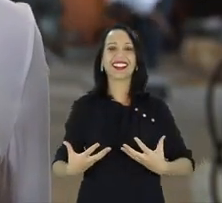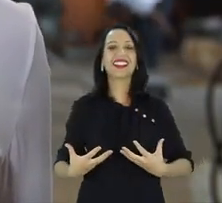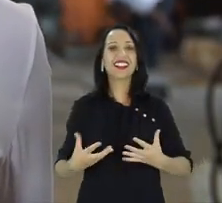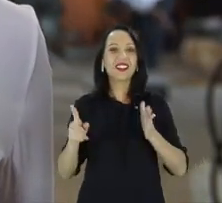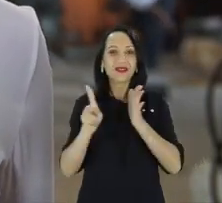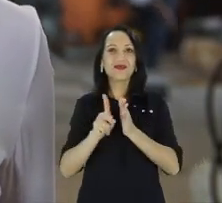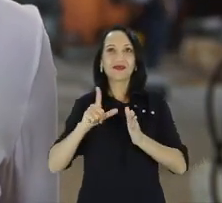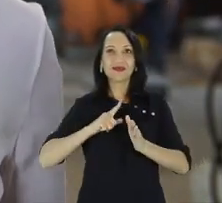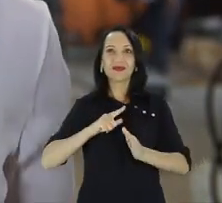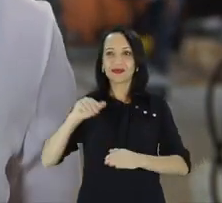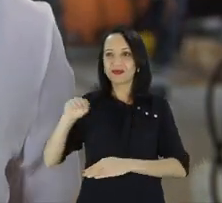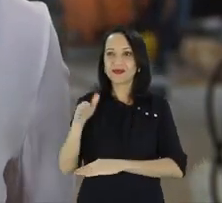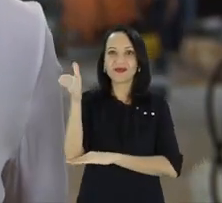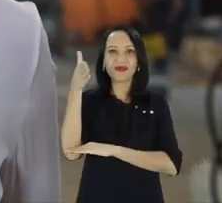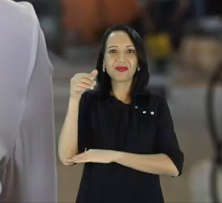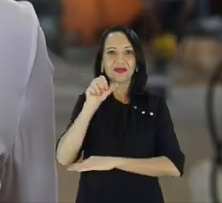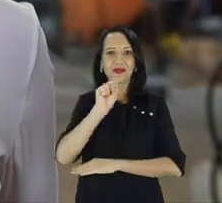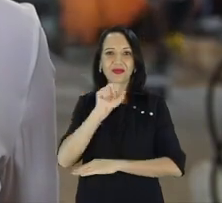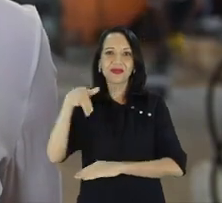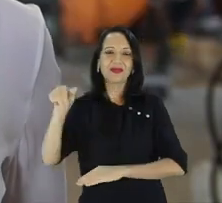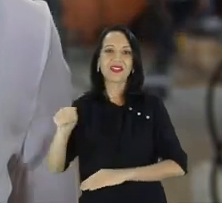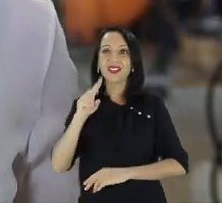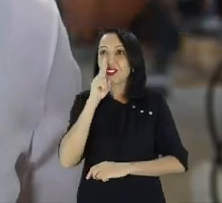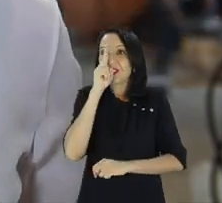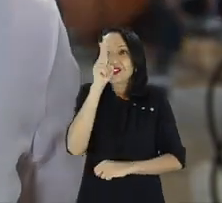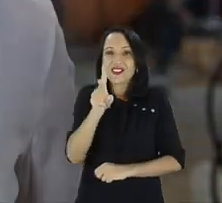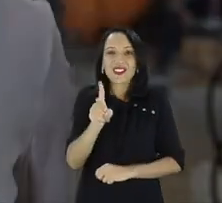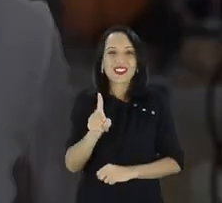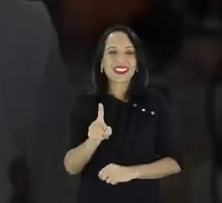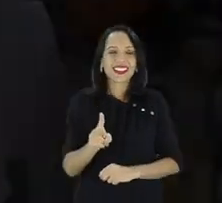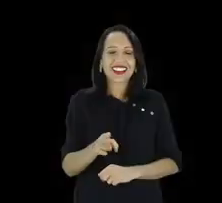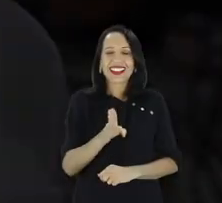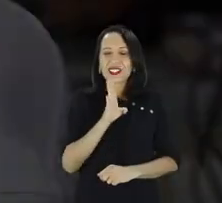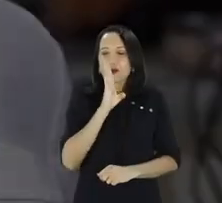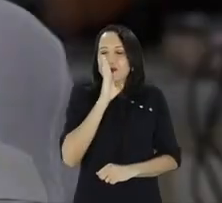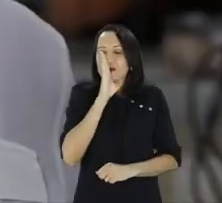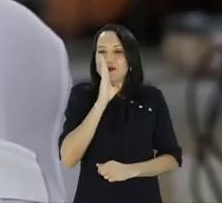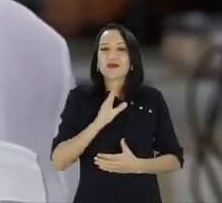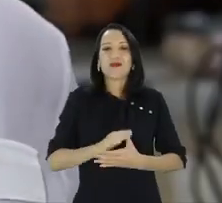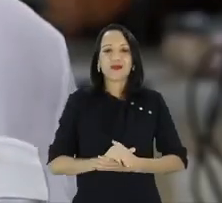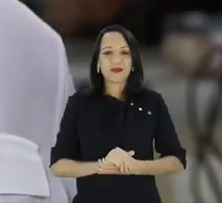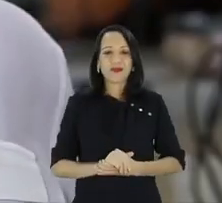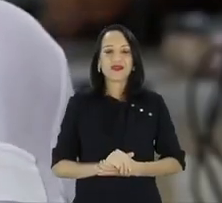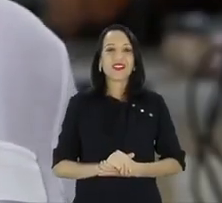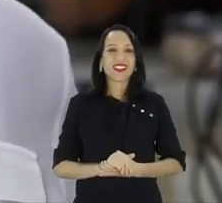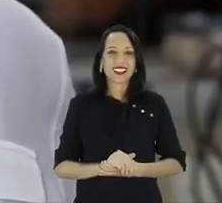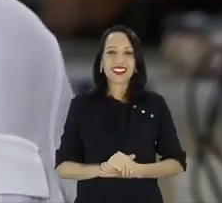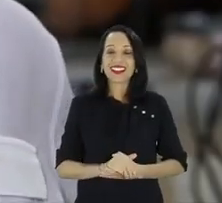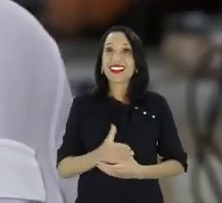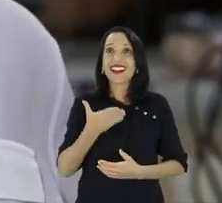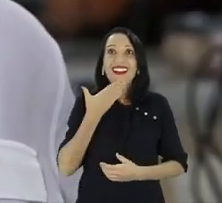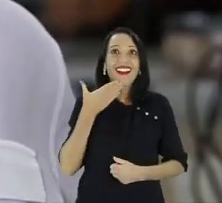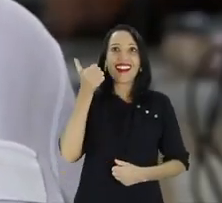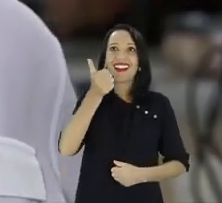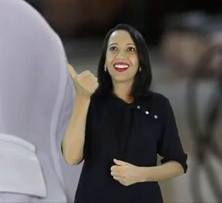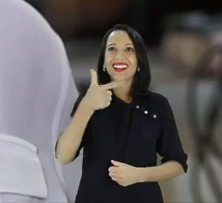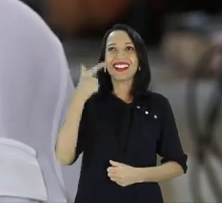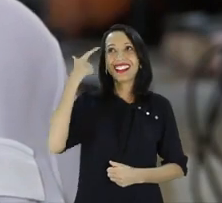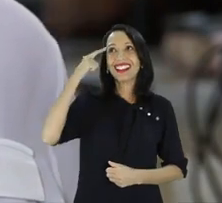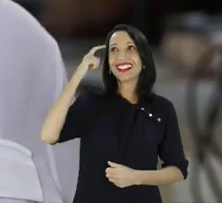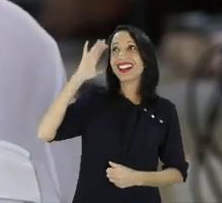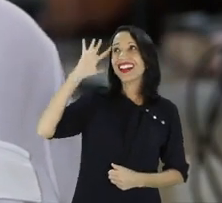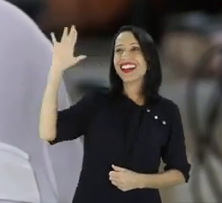essa coisa de uma força silenciosa mas fez melhor do que eu imaginava